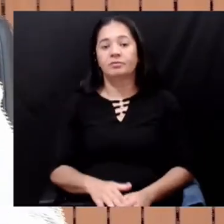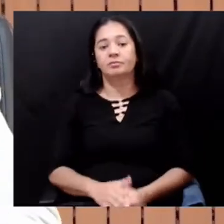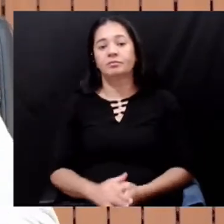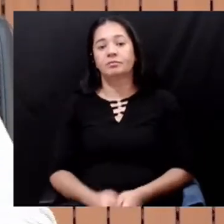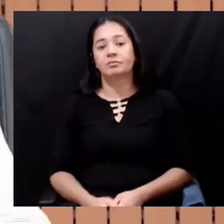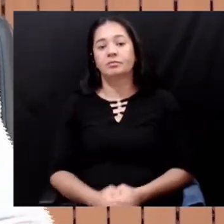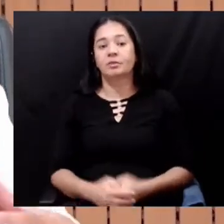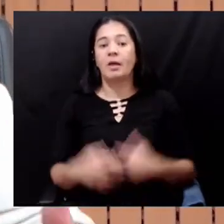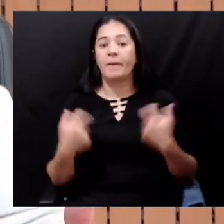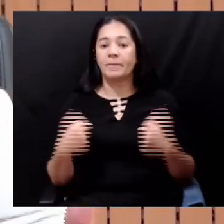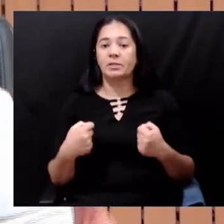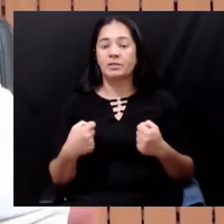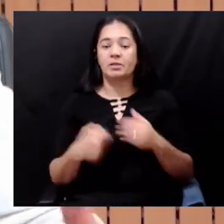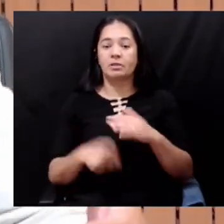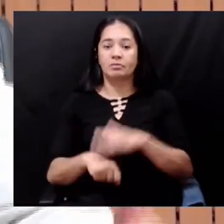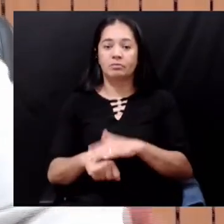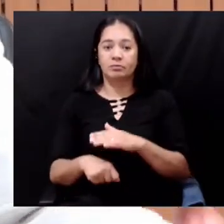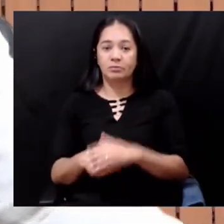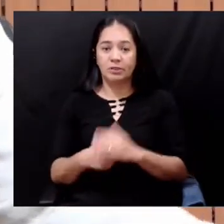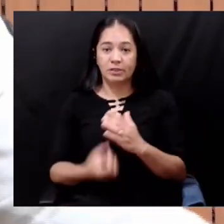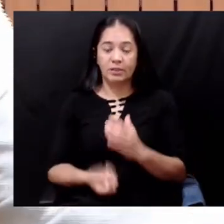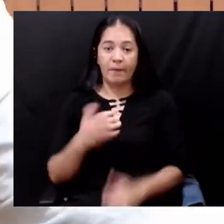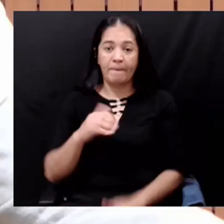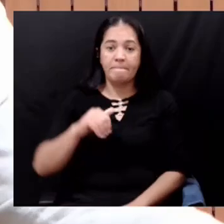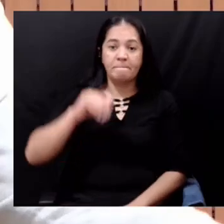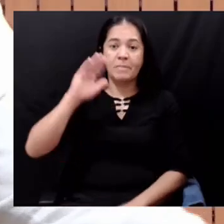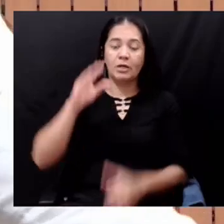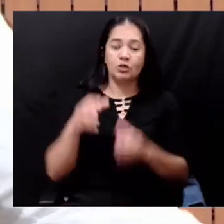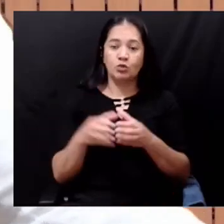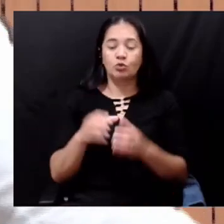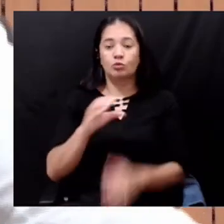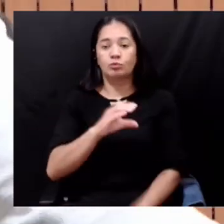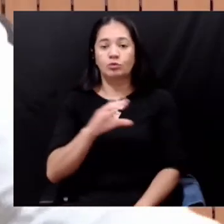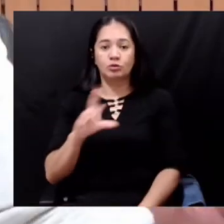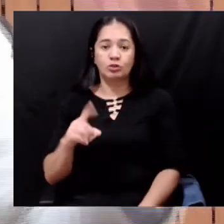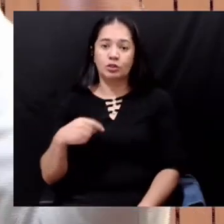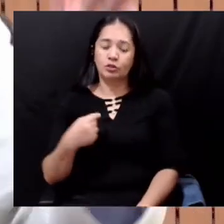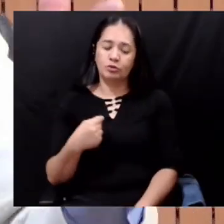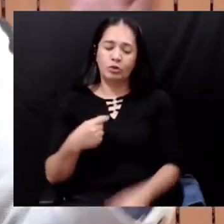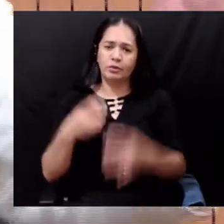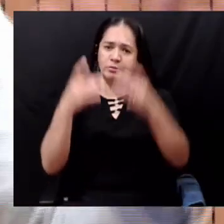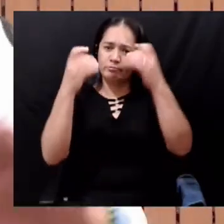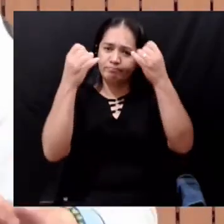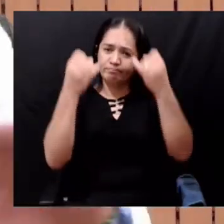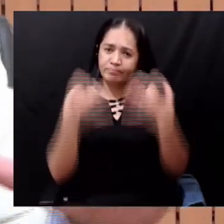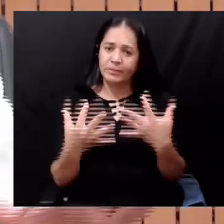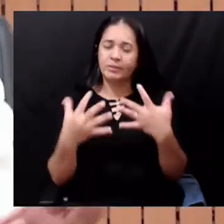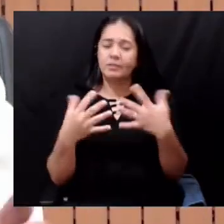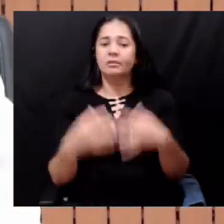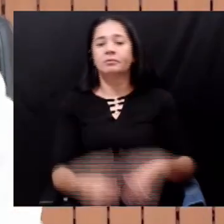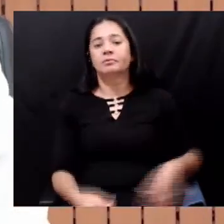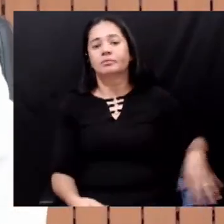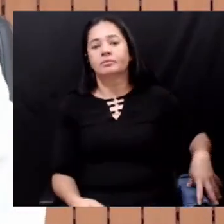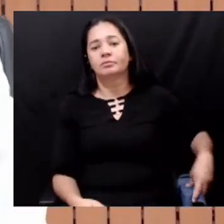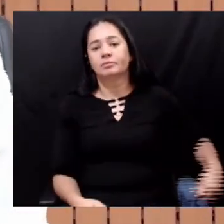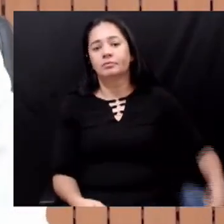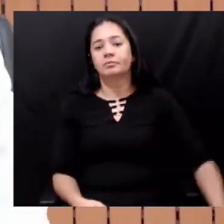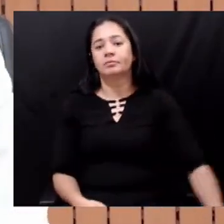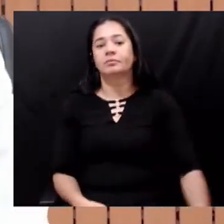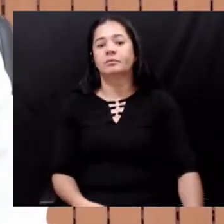coordenação adjunta. Aí nós definimos mesmo, tanto. Aí pegamos 115 milhões e fizemos a